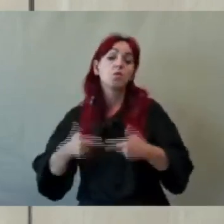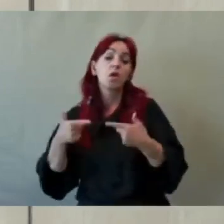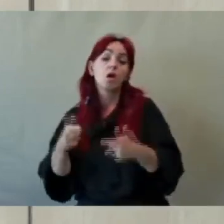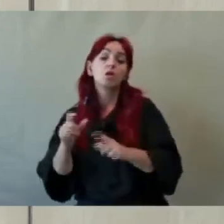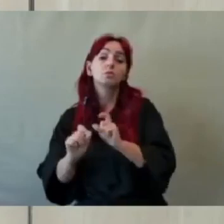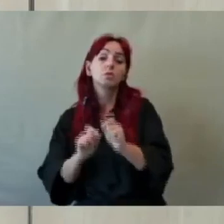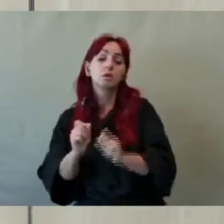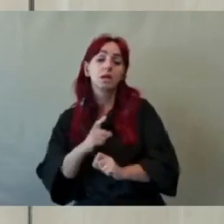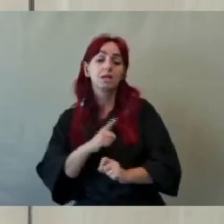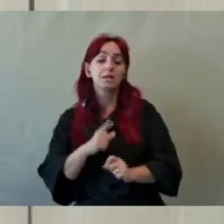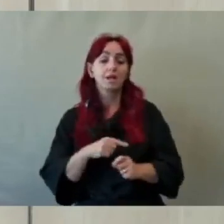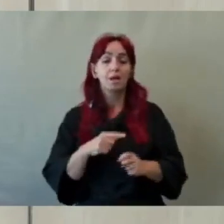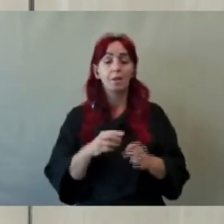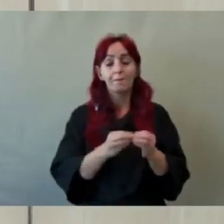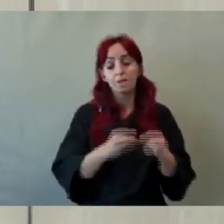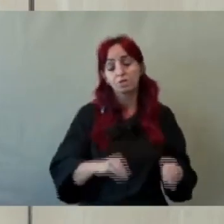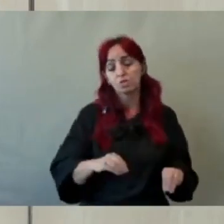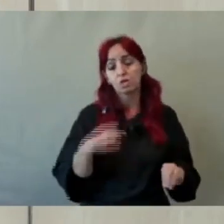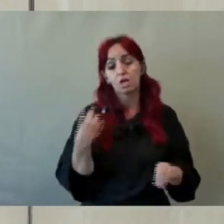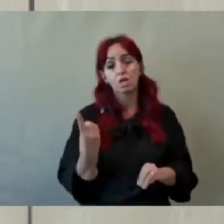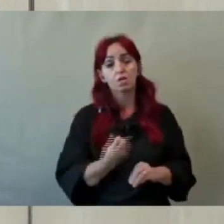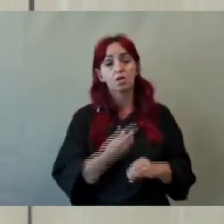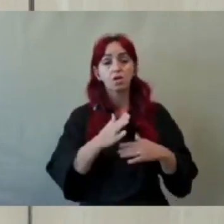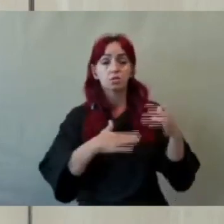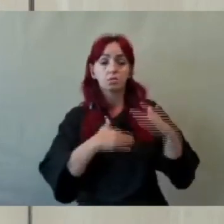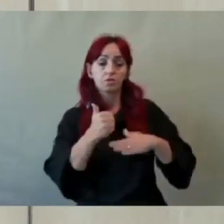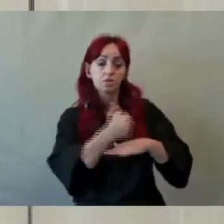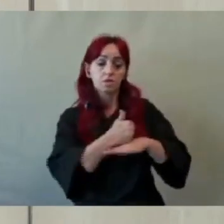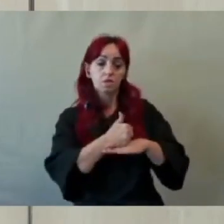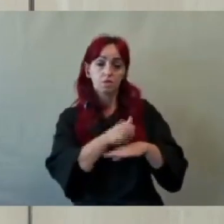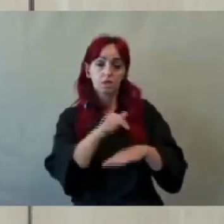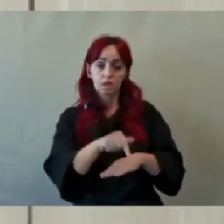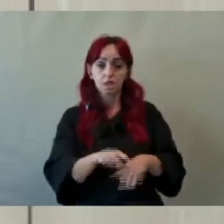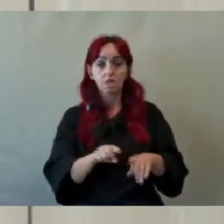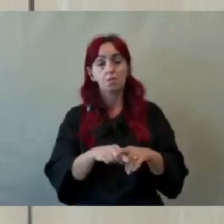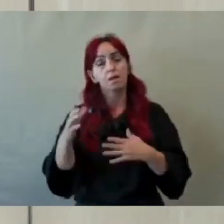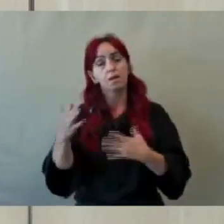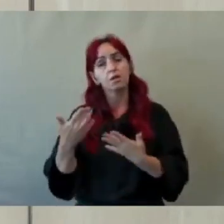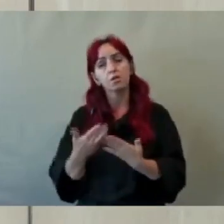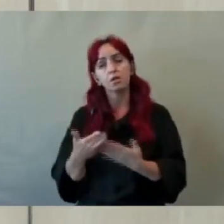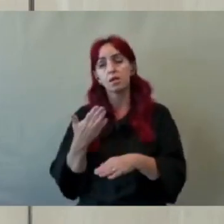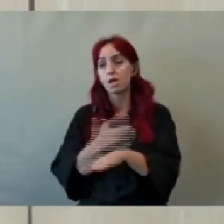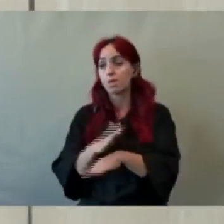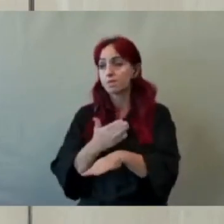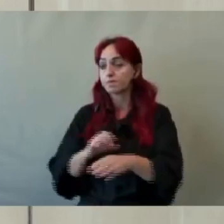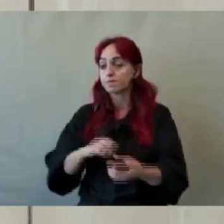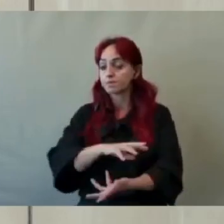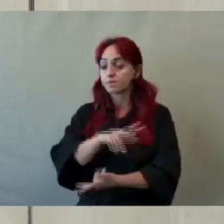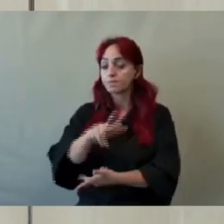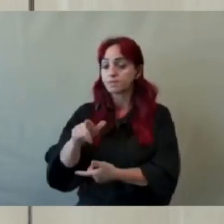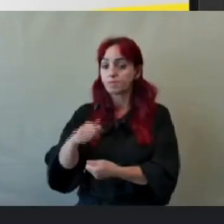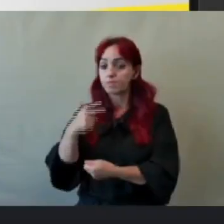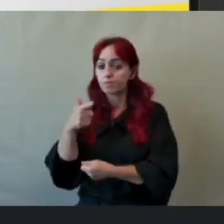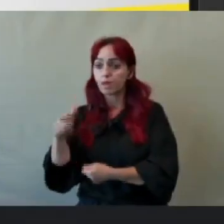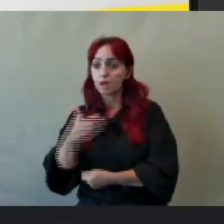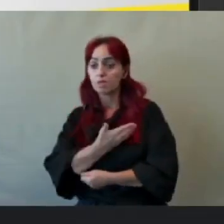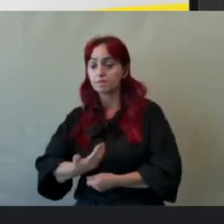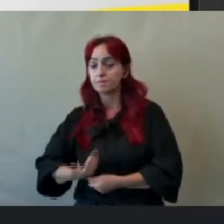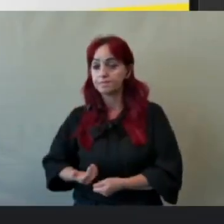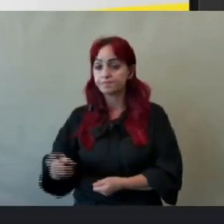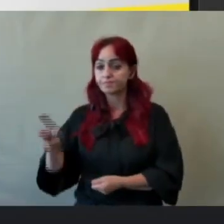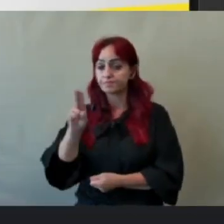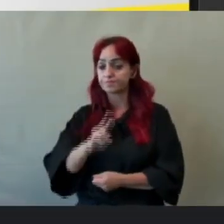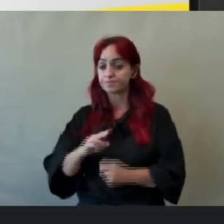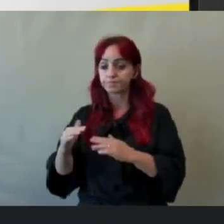prejudicando a nossa carreira aqui. A gente sabe que também é uma prática nacional de outros governos utilizarem a mesma situação. Eu